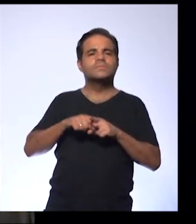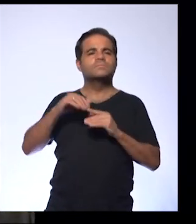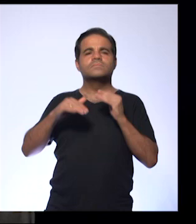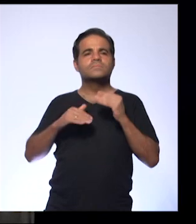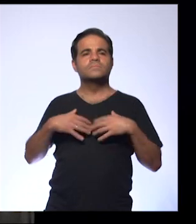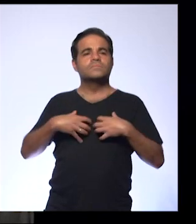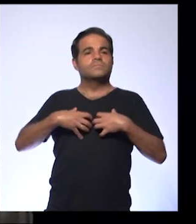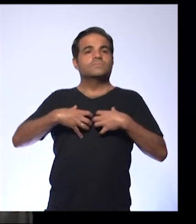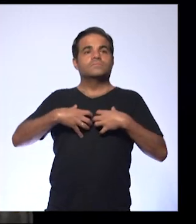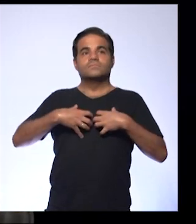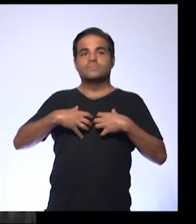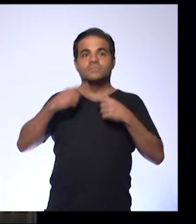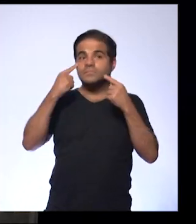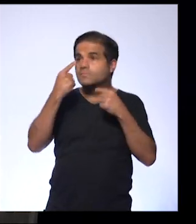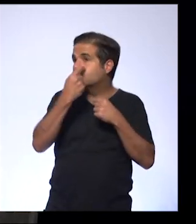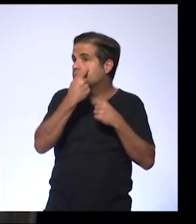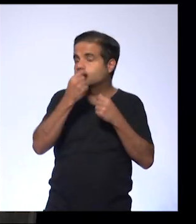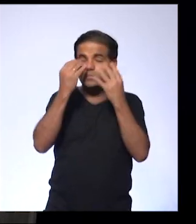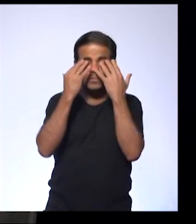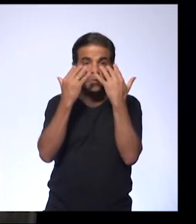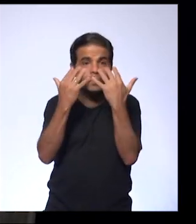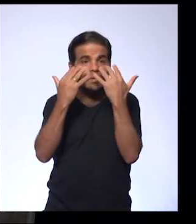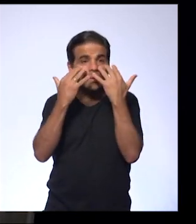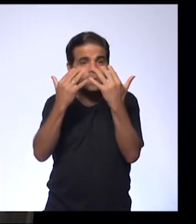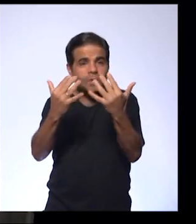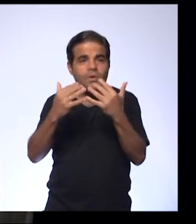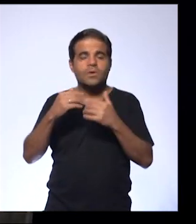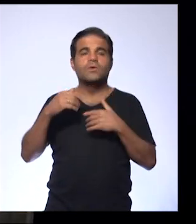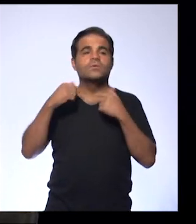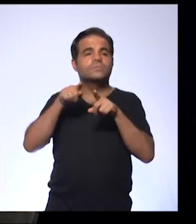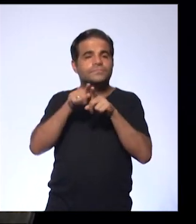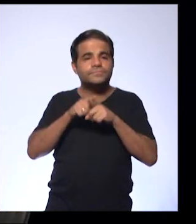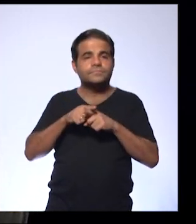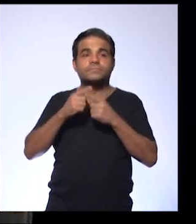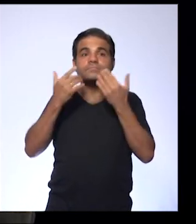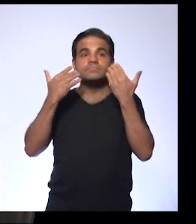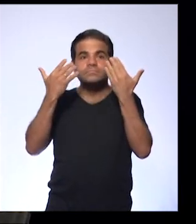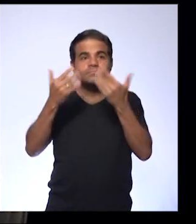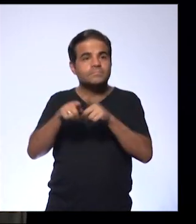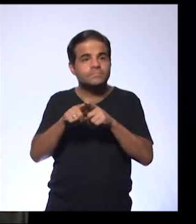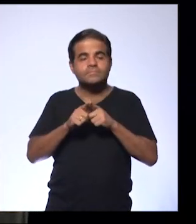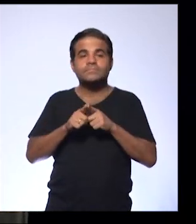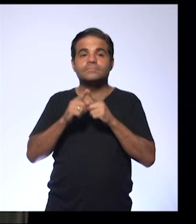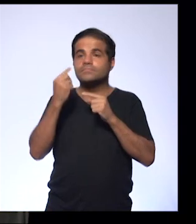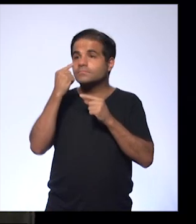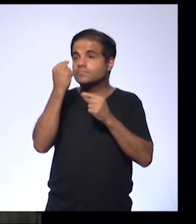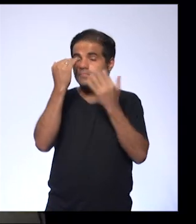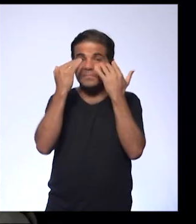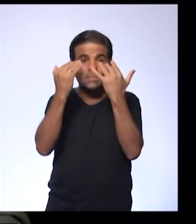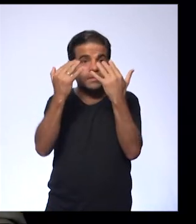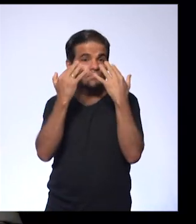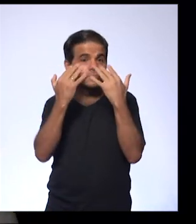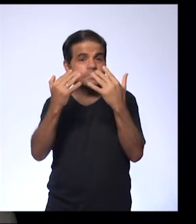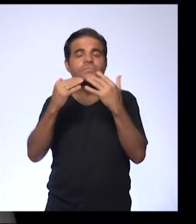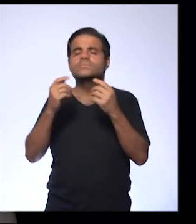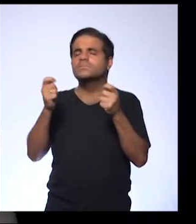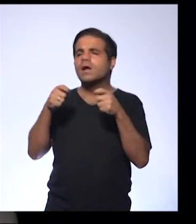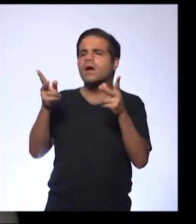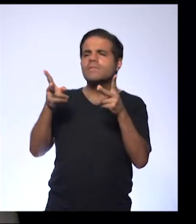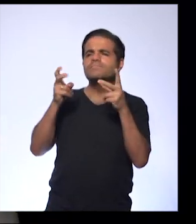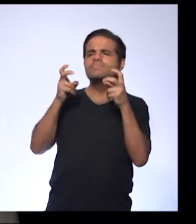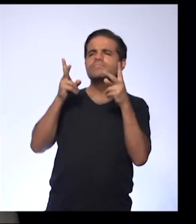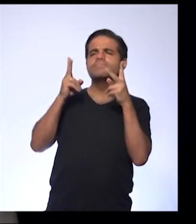de dilatação da pupila, por meio do nível de lubrificação dos olhos da pessoa, você